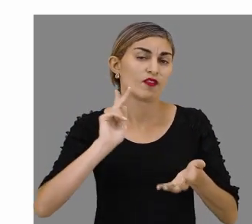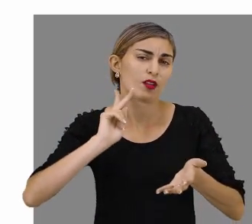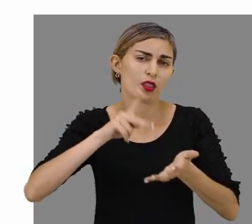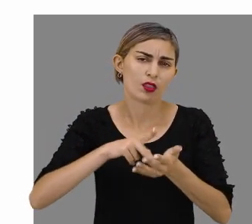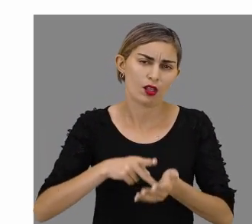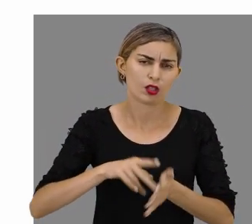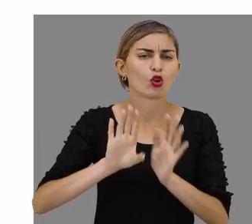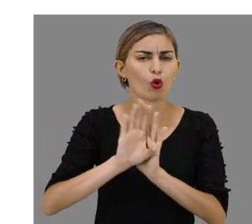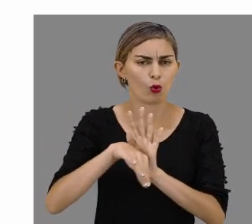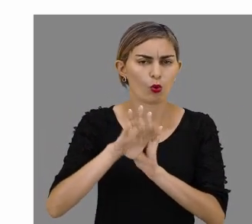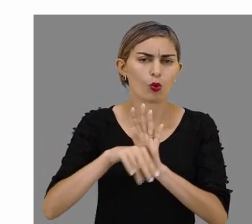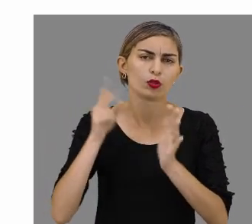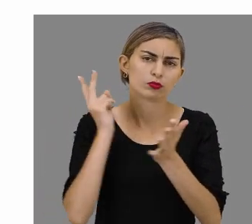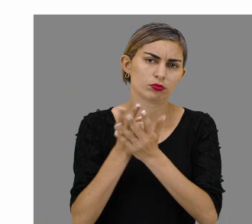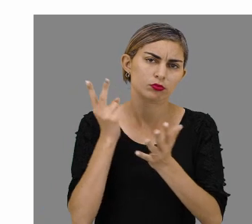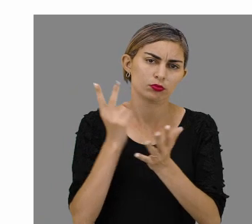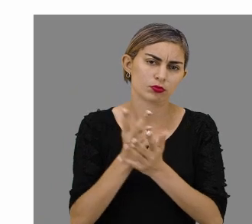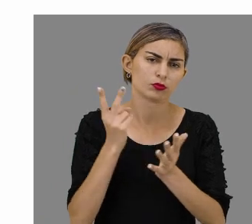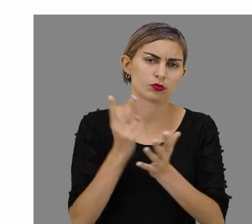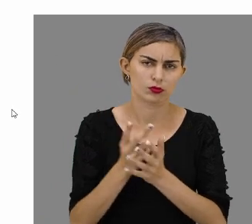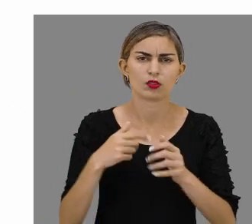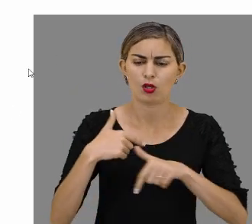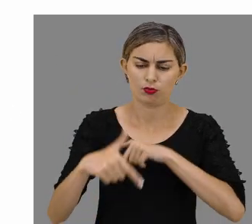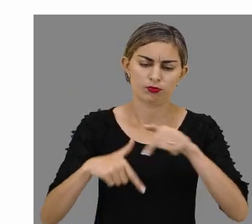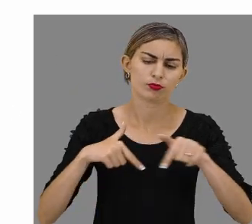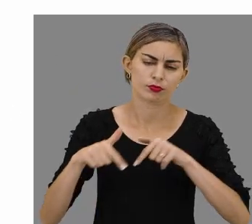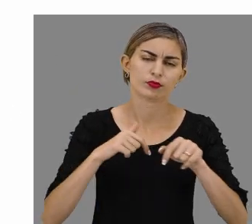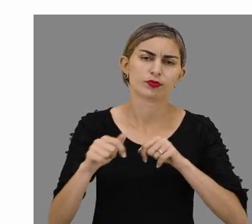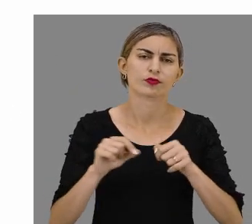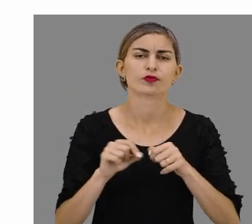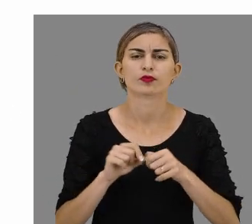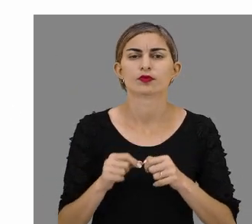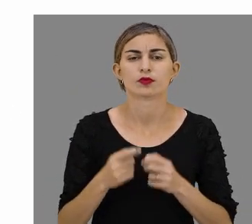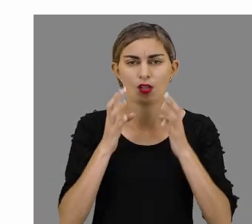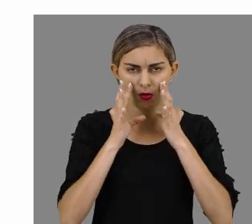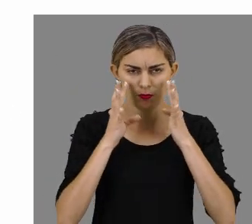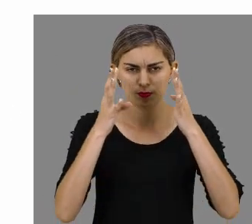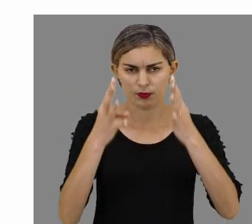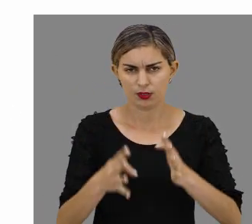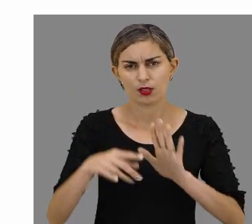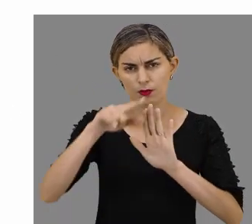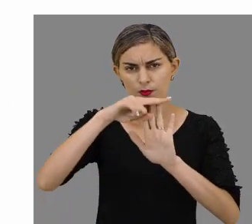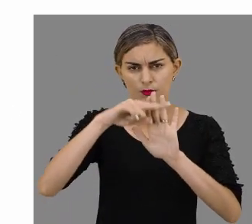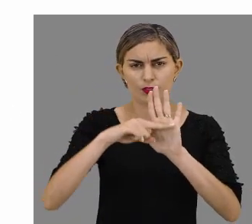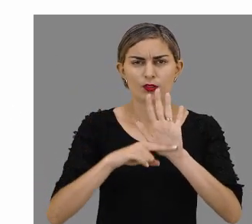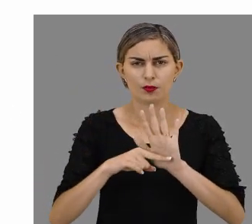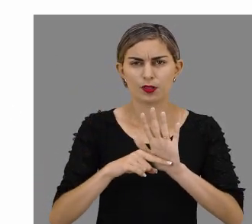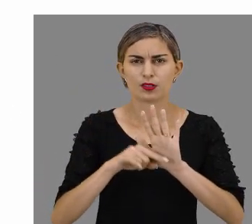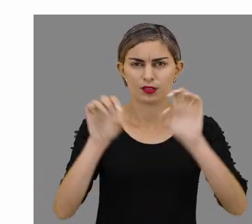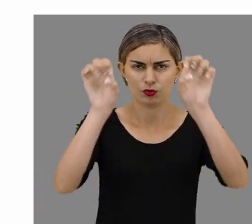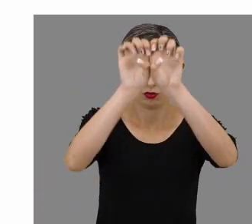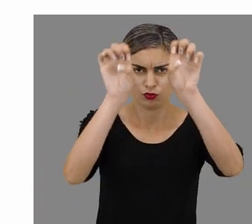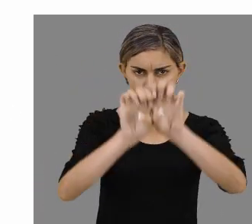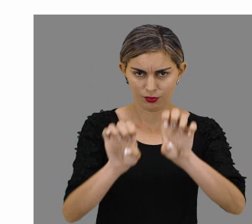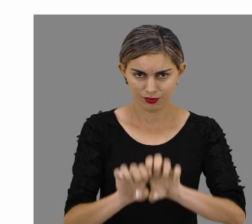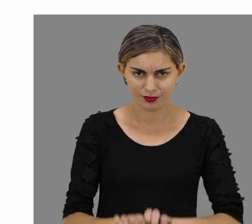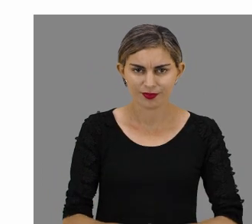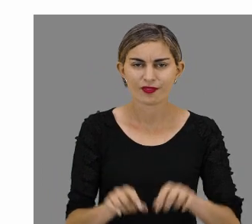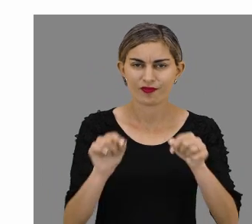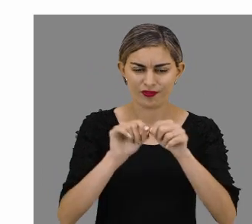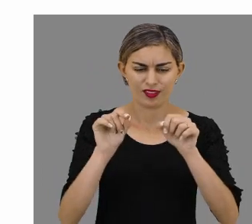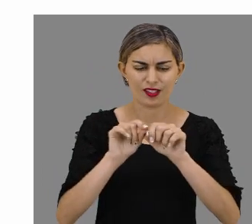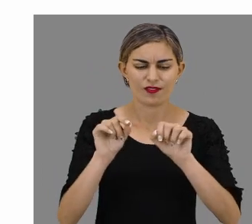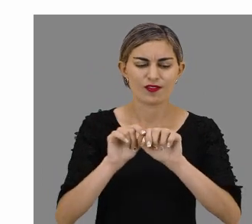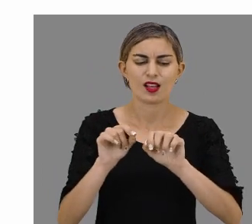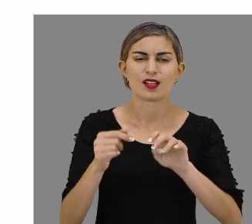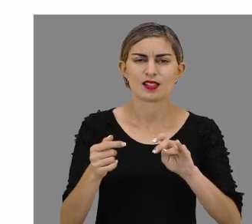for verdadeira, o código continuará executando. Vocês observaram que a programação estruturada é o que